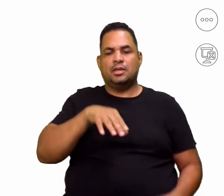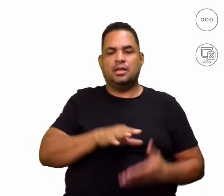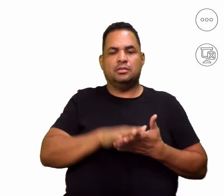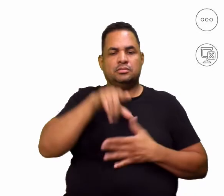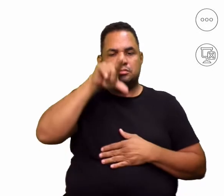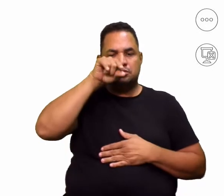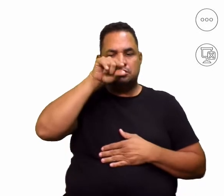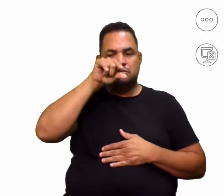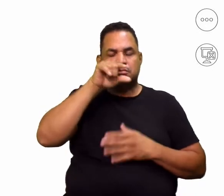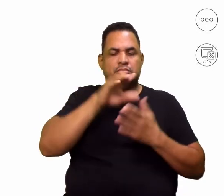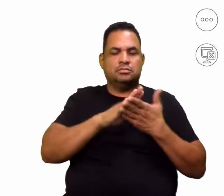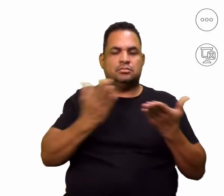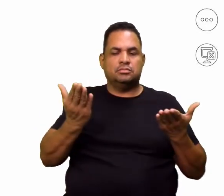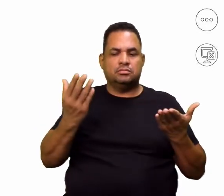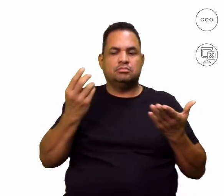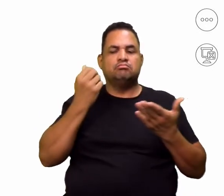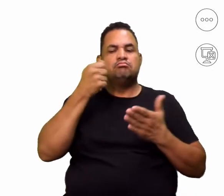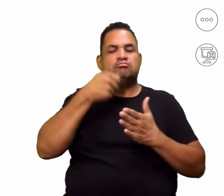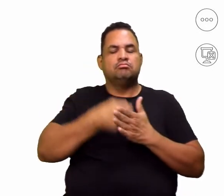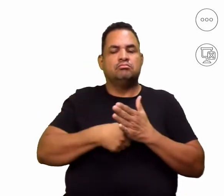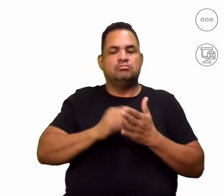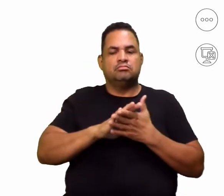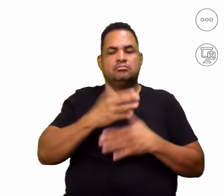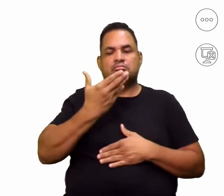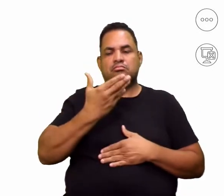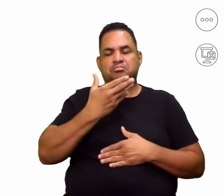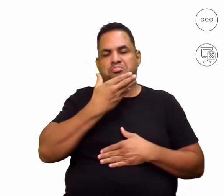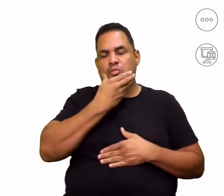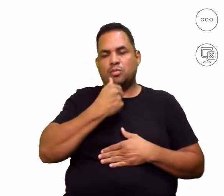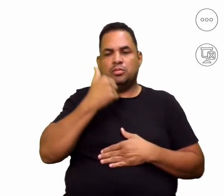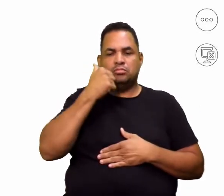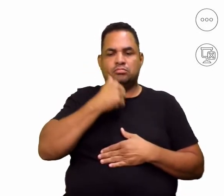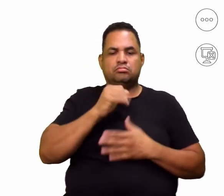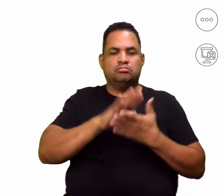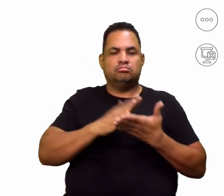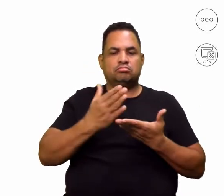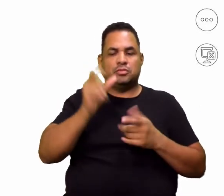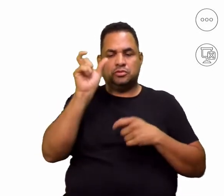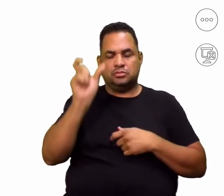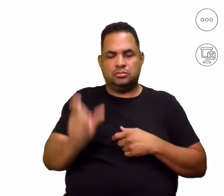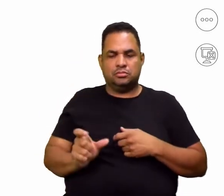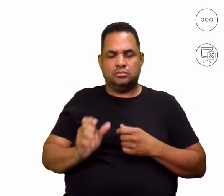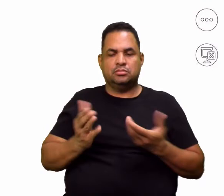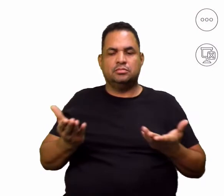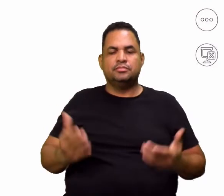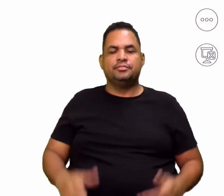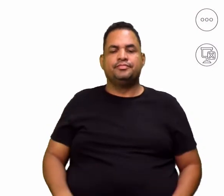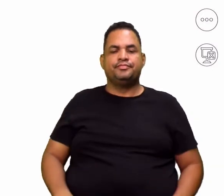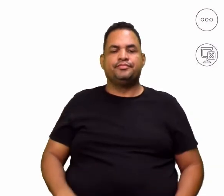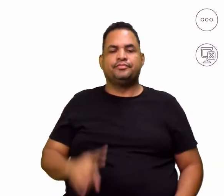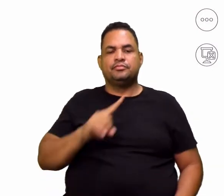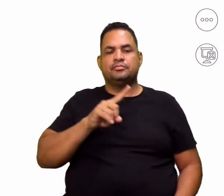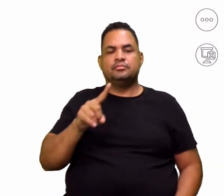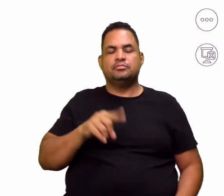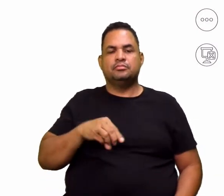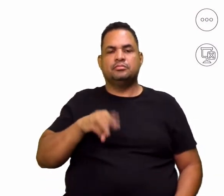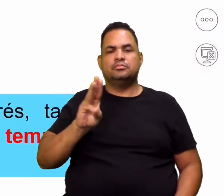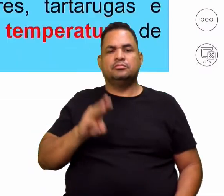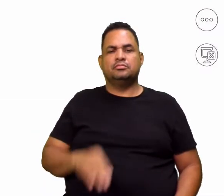que determinam o sexo, então, desses indivíduos, tá bom? Sendo elas ZW.